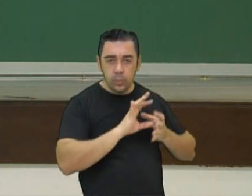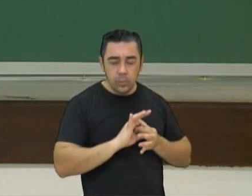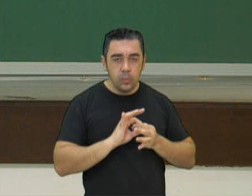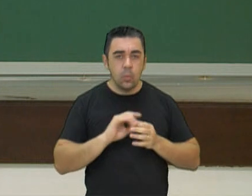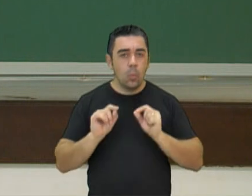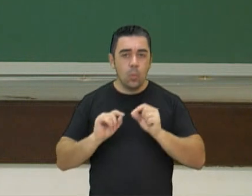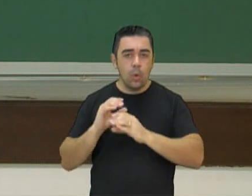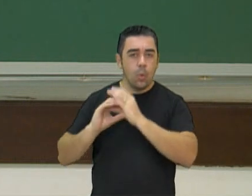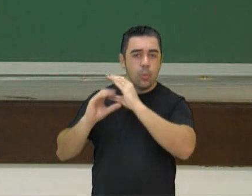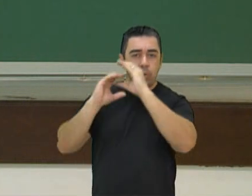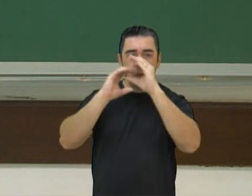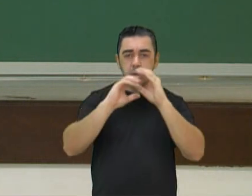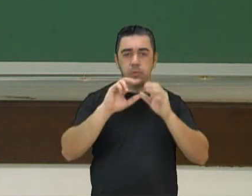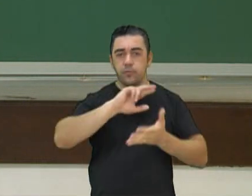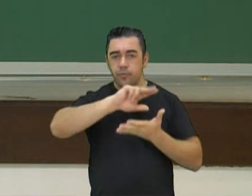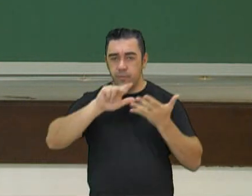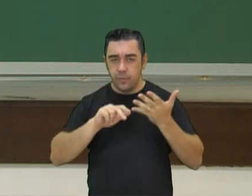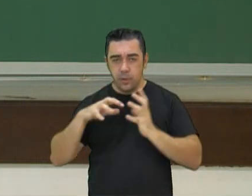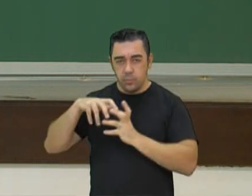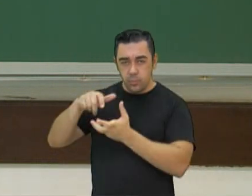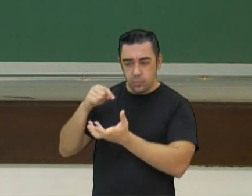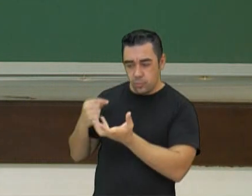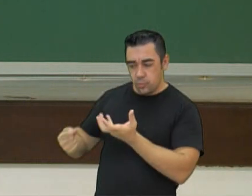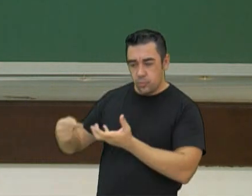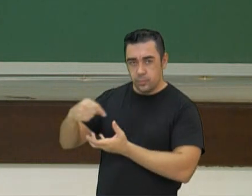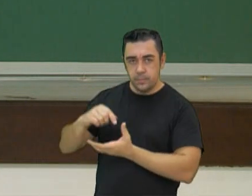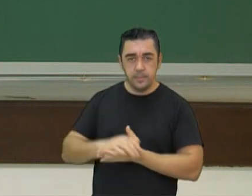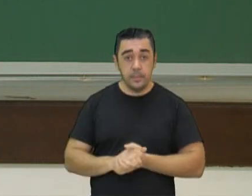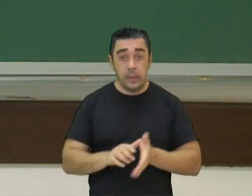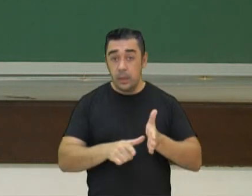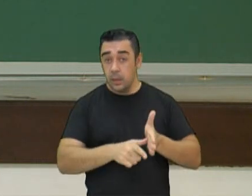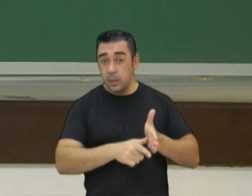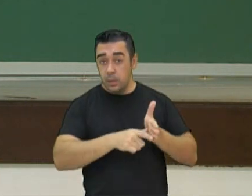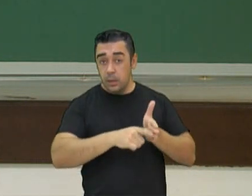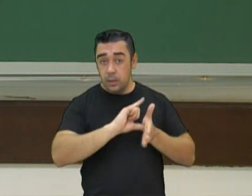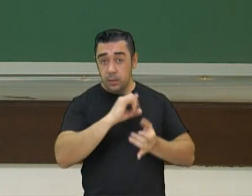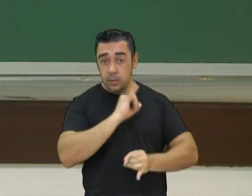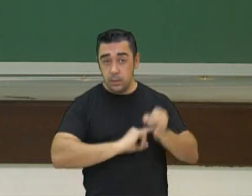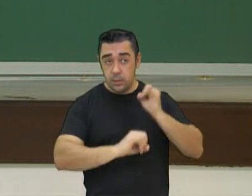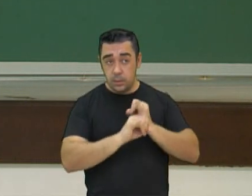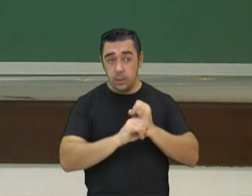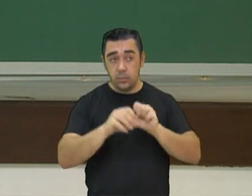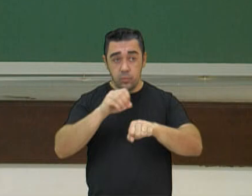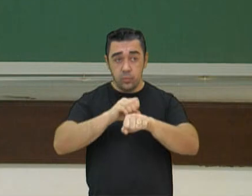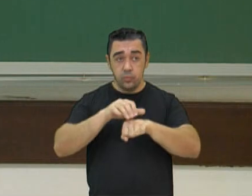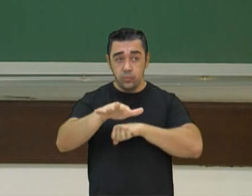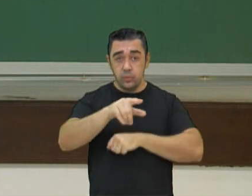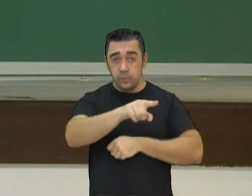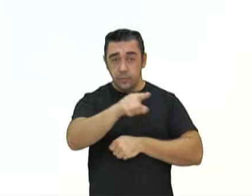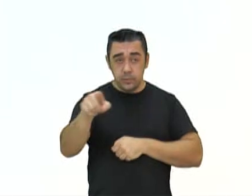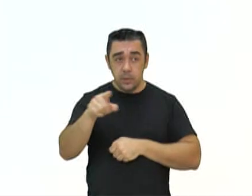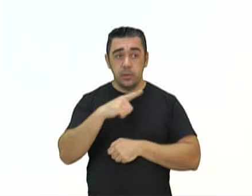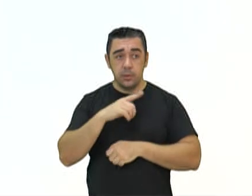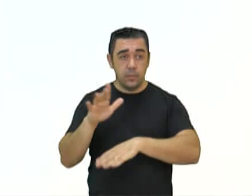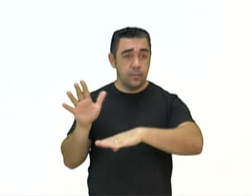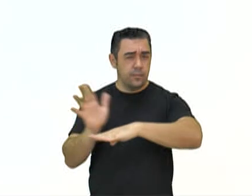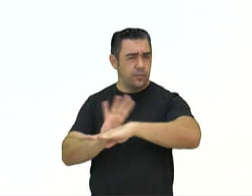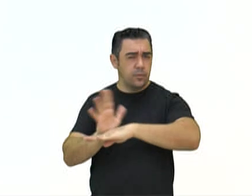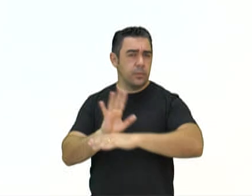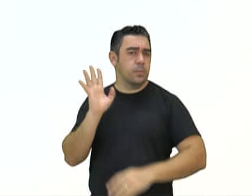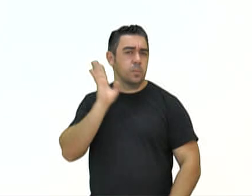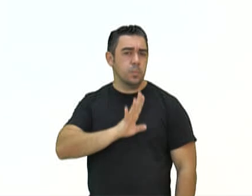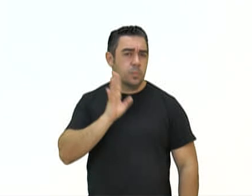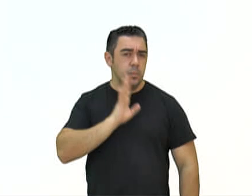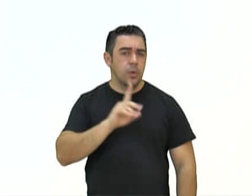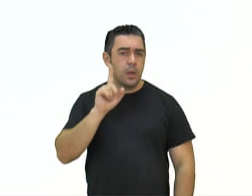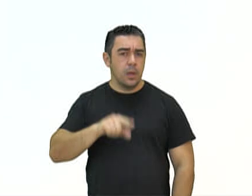lugares. E antes da internet, eu trago aqui uma sugestão para vocês de um filme muito bacana que se chama